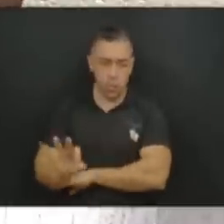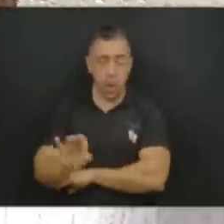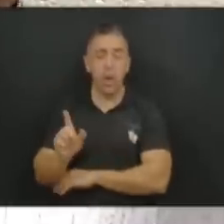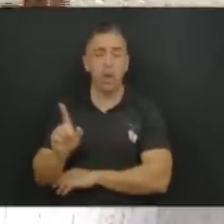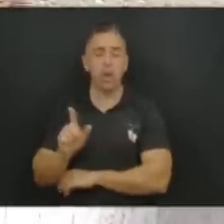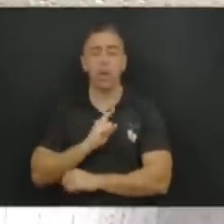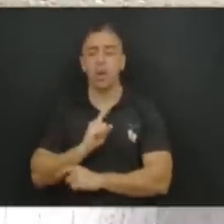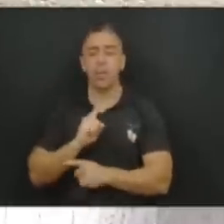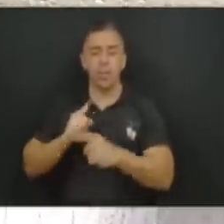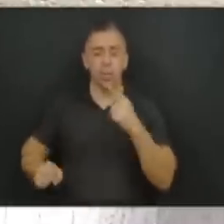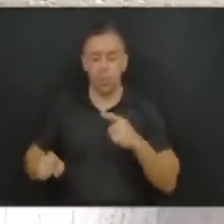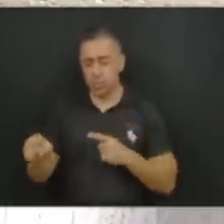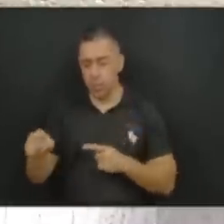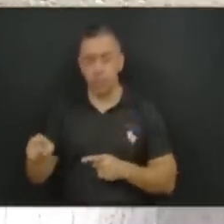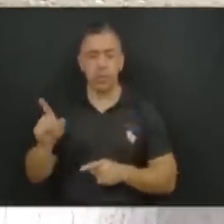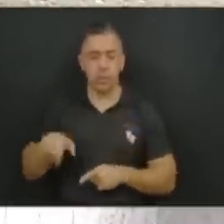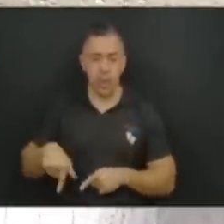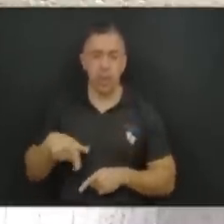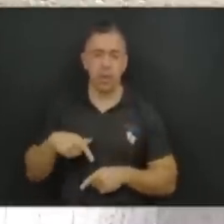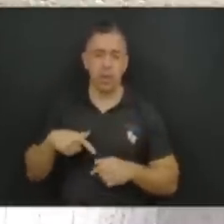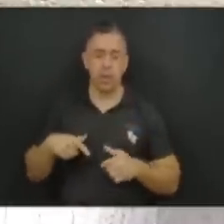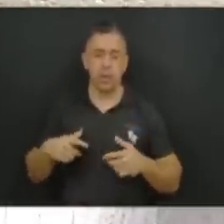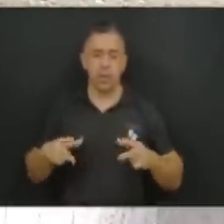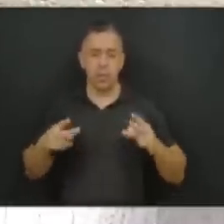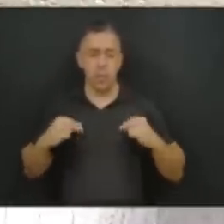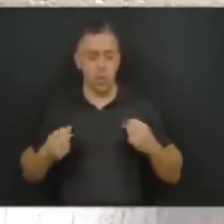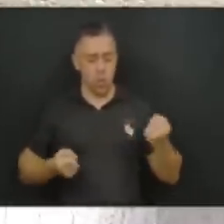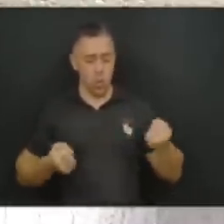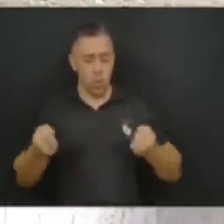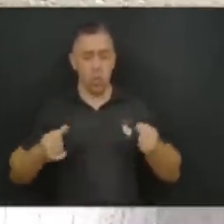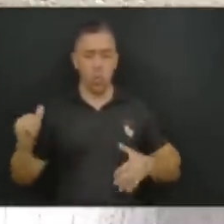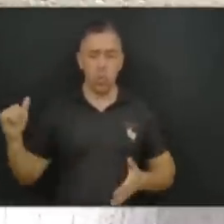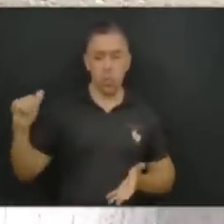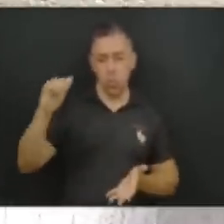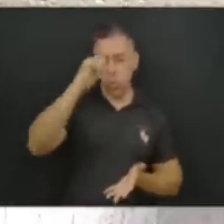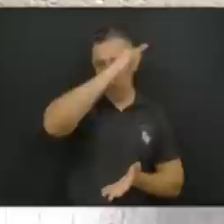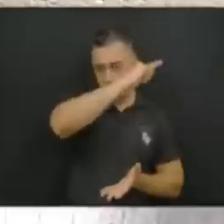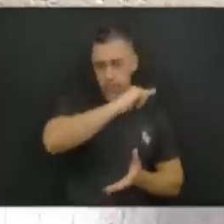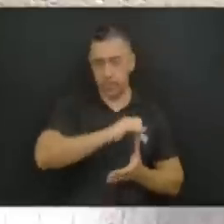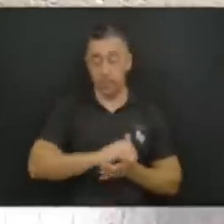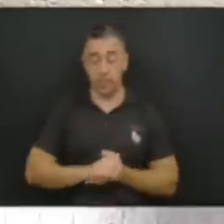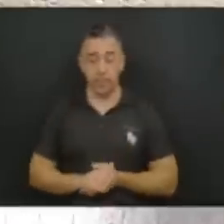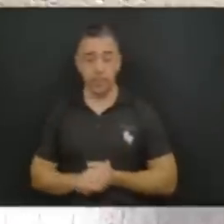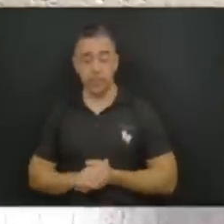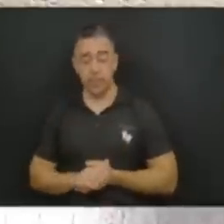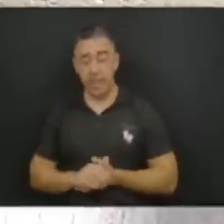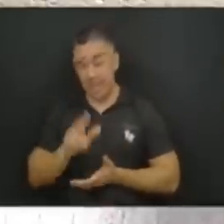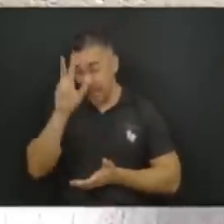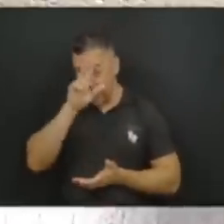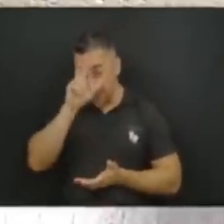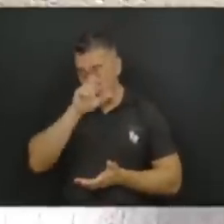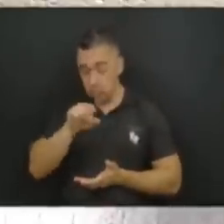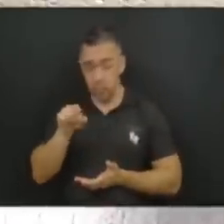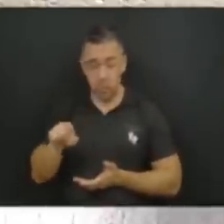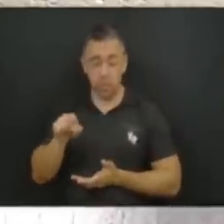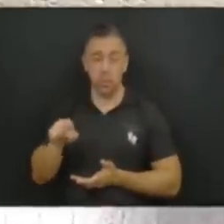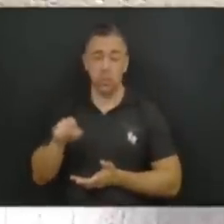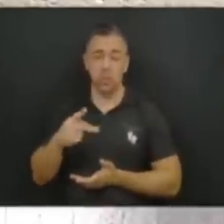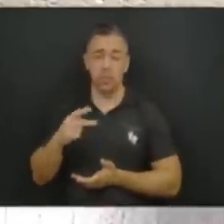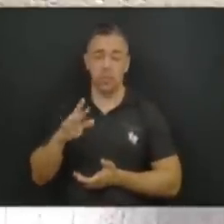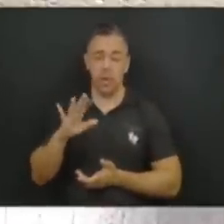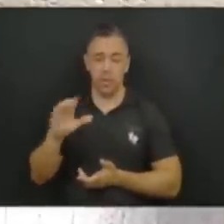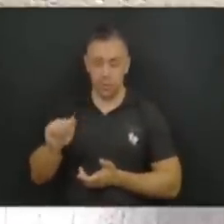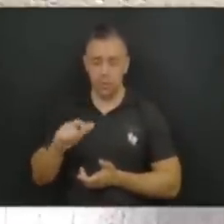impeça o Praça de ser piloto de aeronave Lembrando que os praças eles têm esse direito